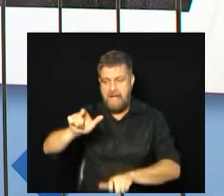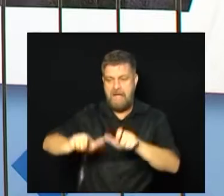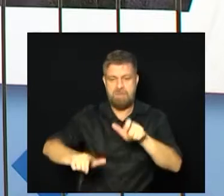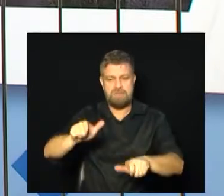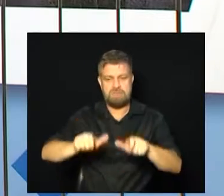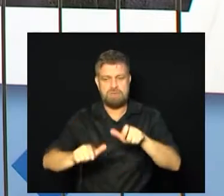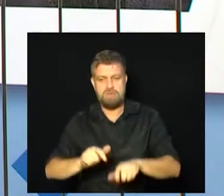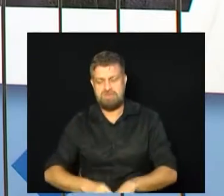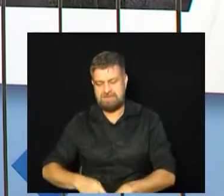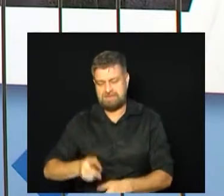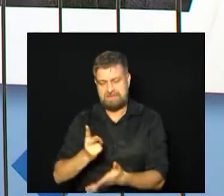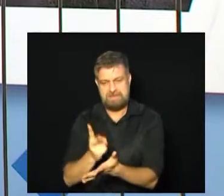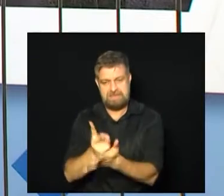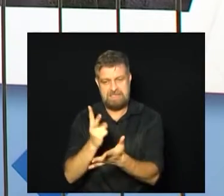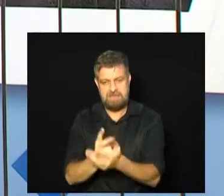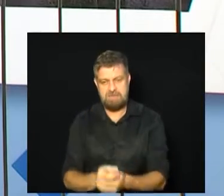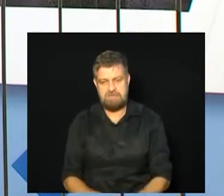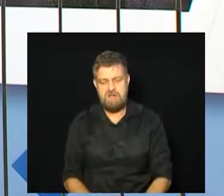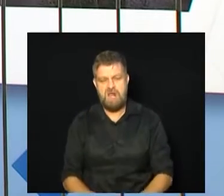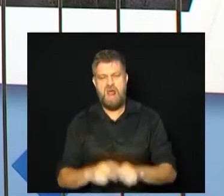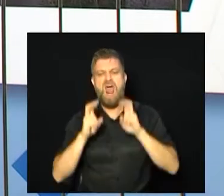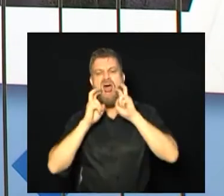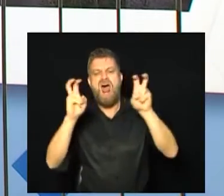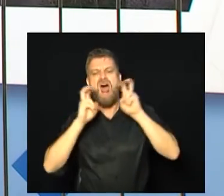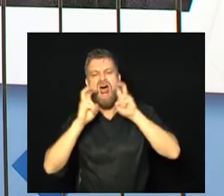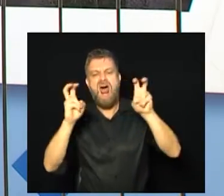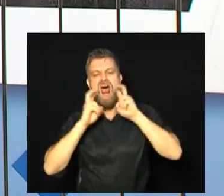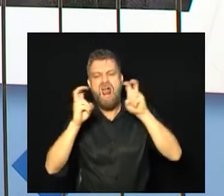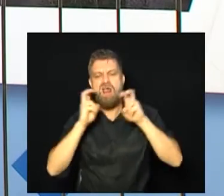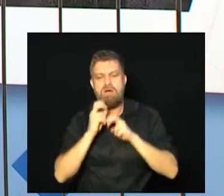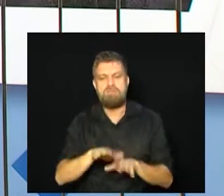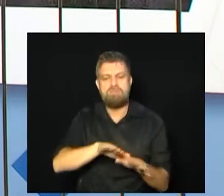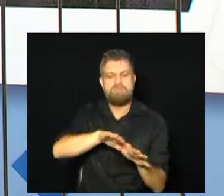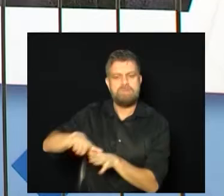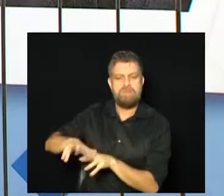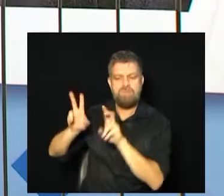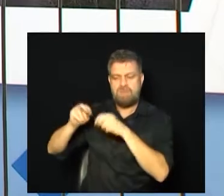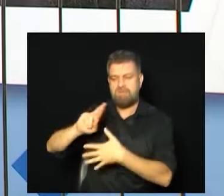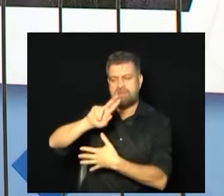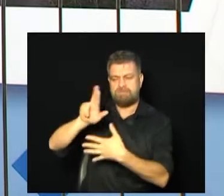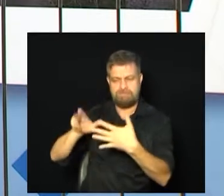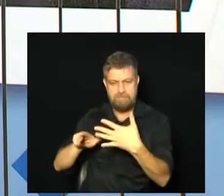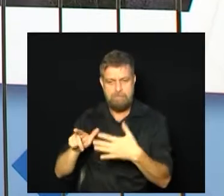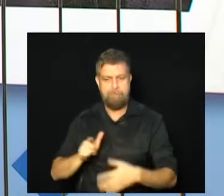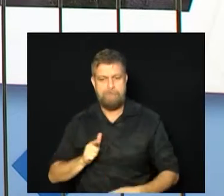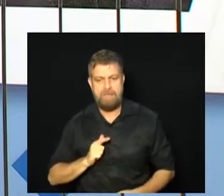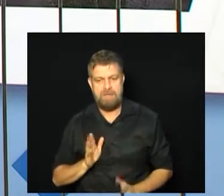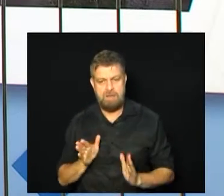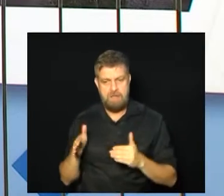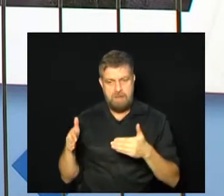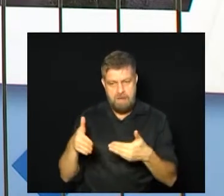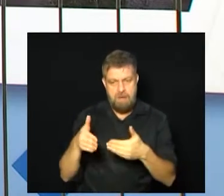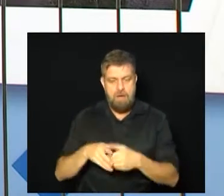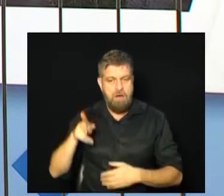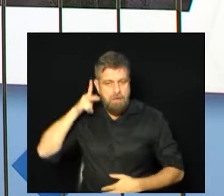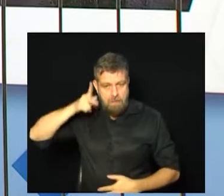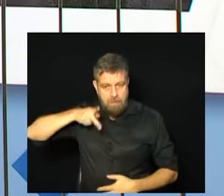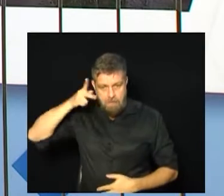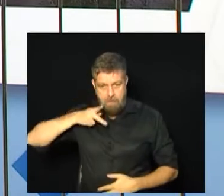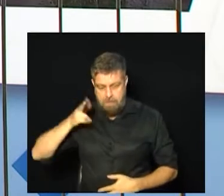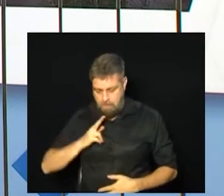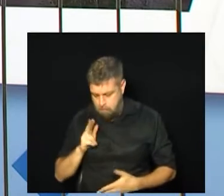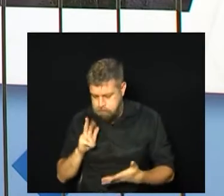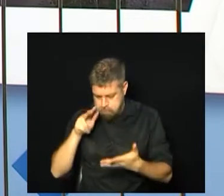ficava ali gritando, mas eram outras questões, era questão mais de cunho político. Quando eu